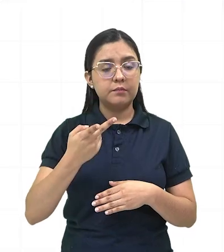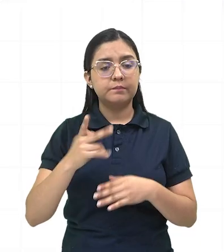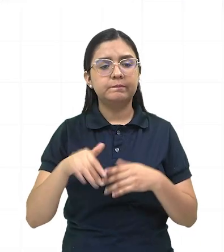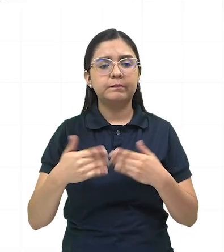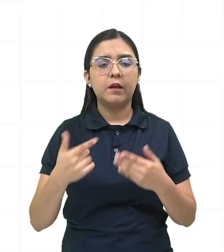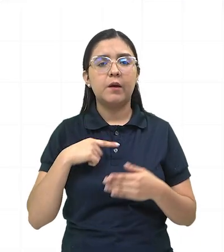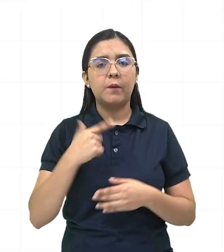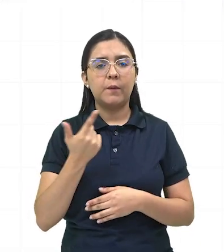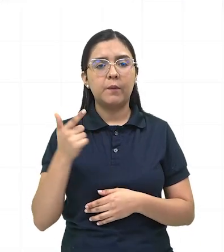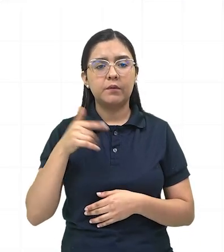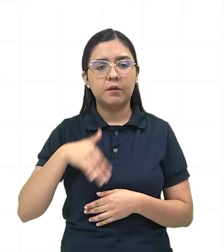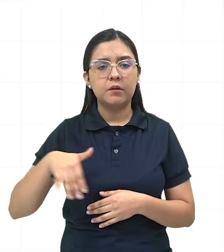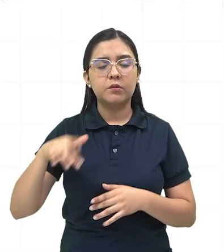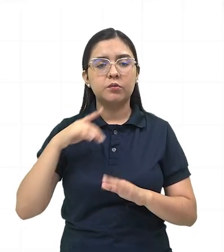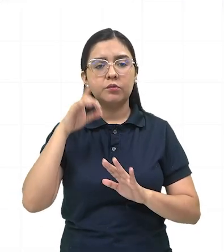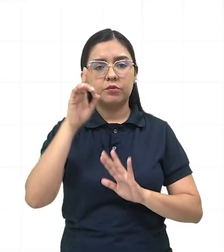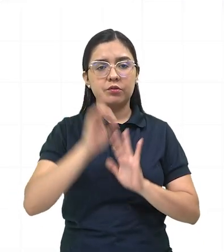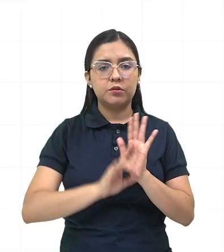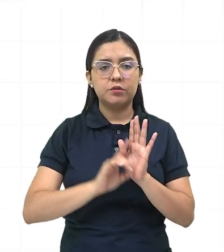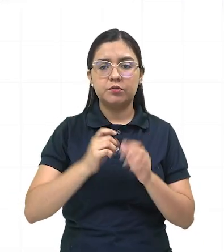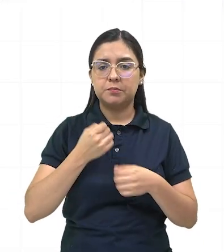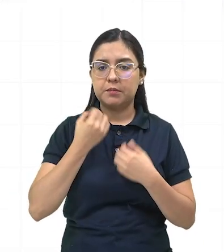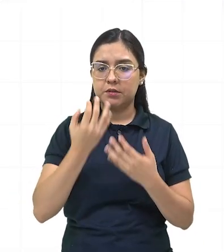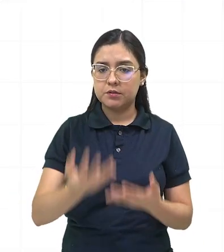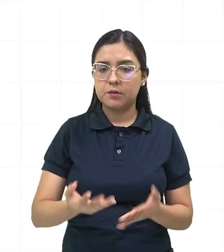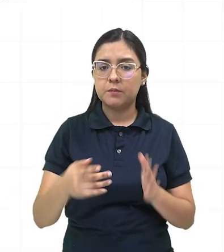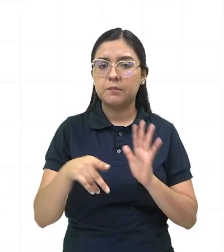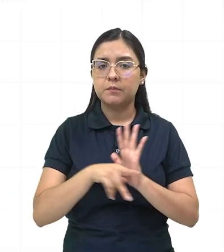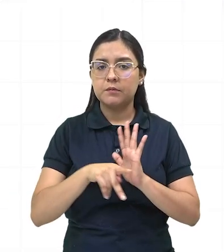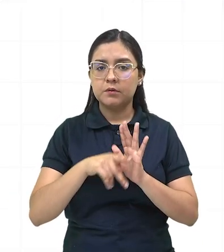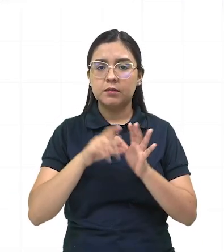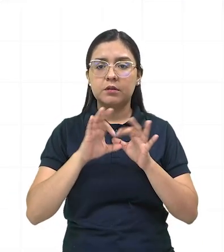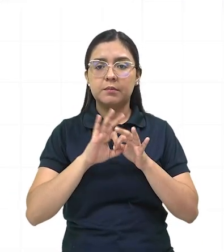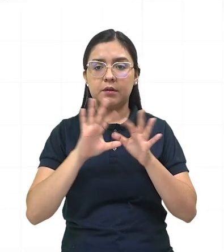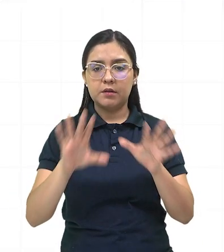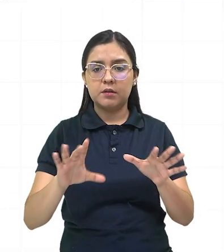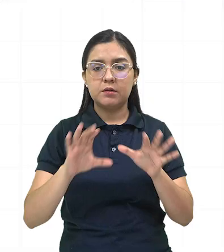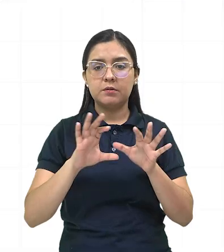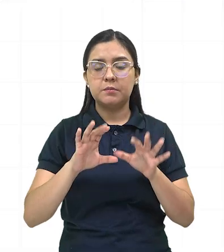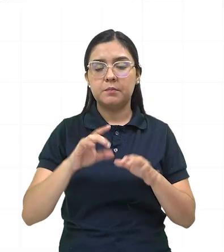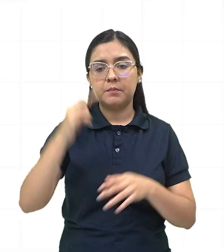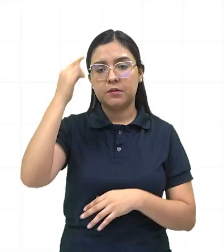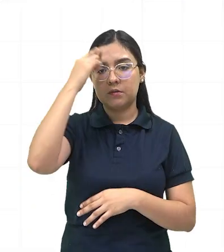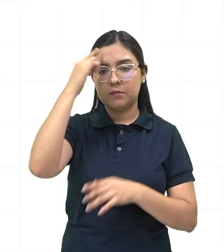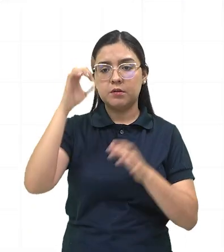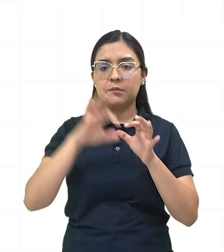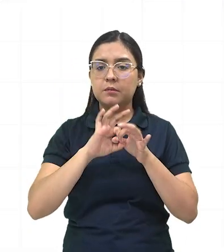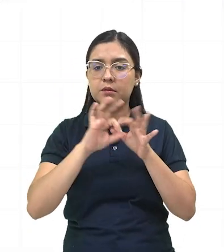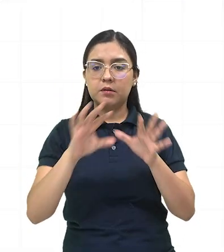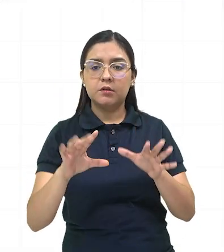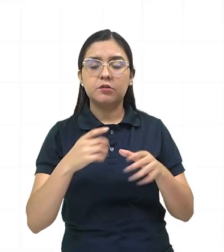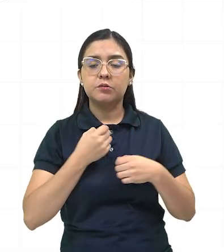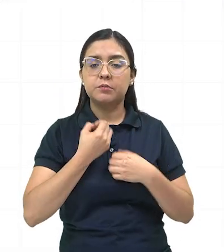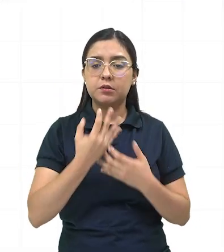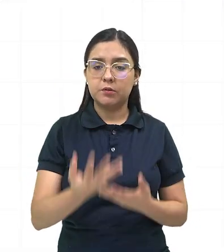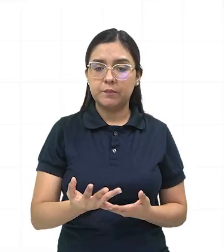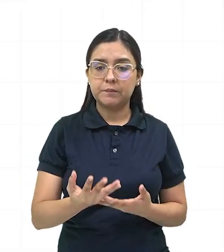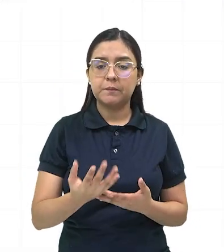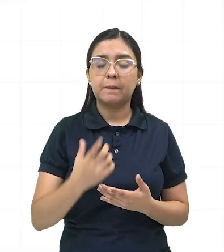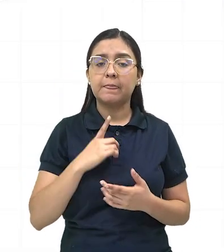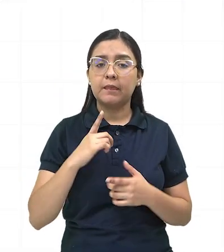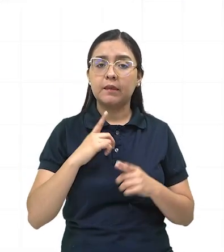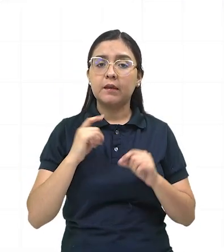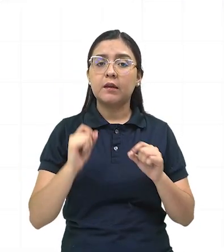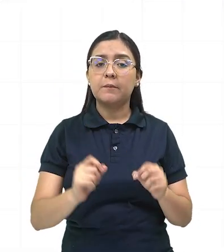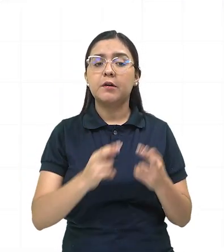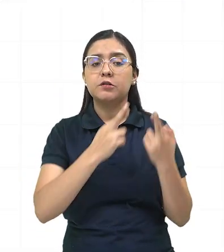outra dimensão do direito de expressão, do direito de liberdade de pensamento, de liberdade de expressão. É uma